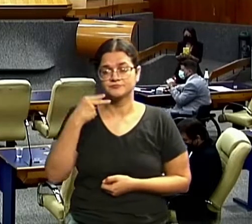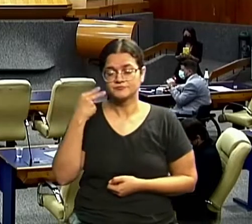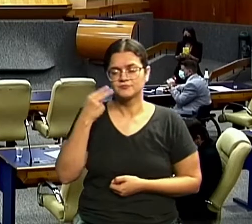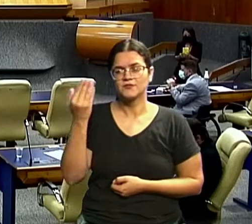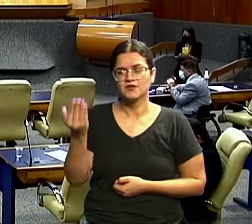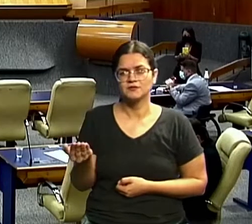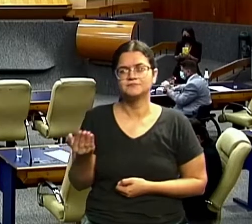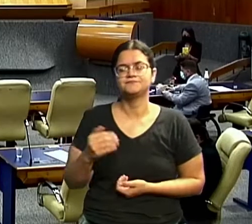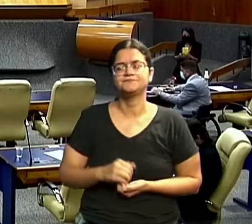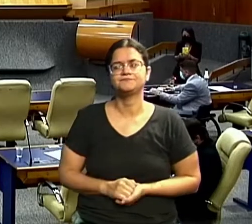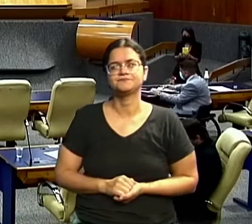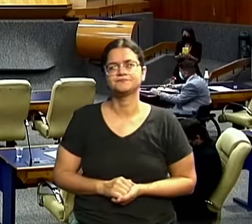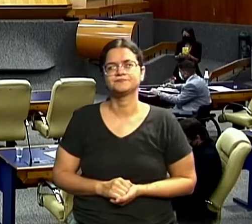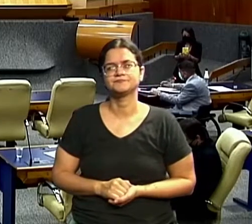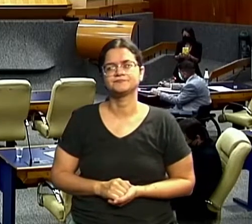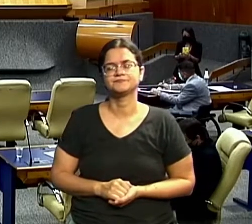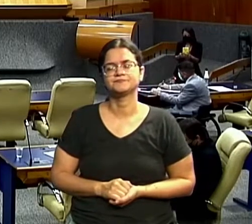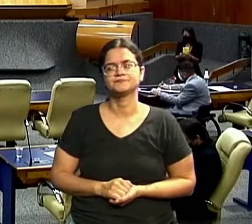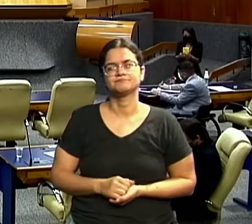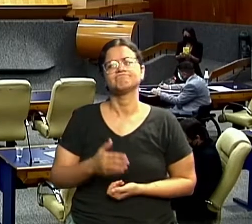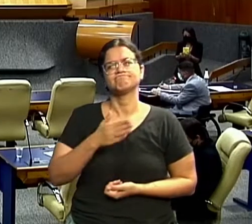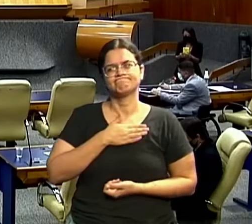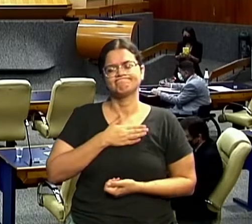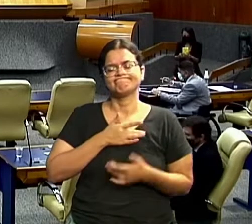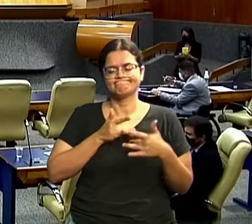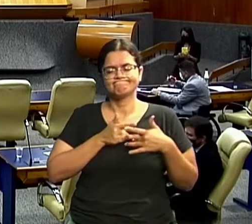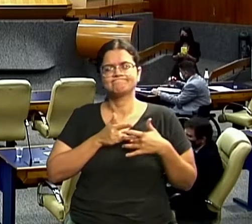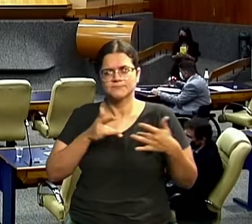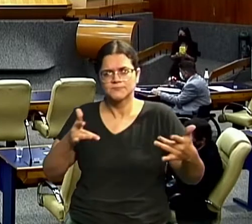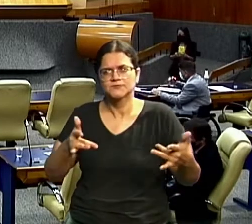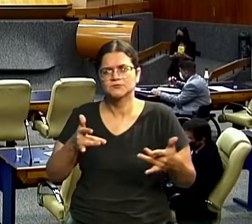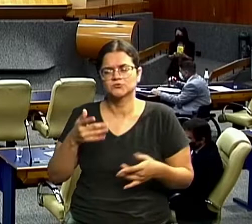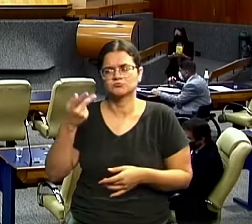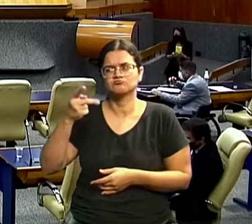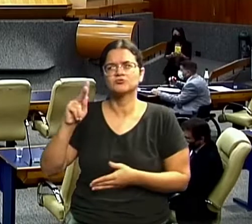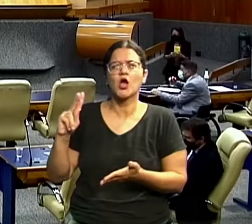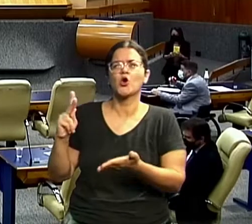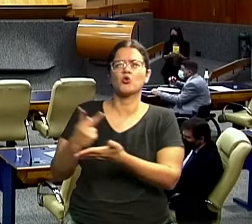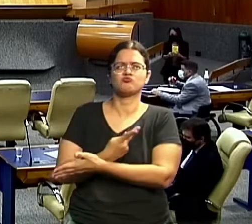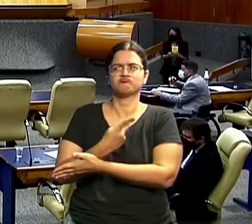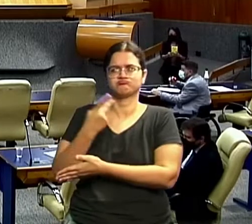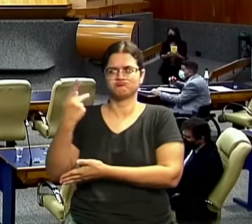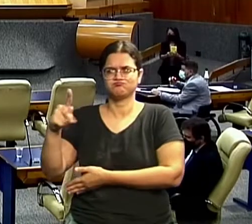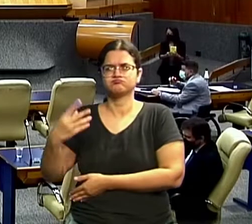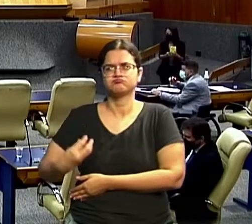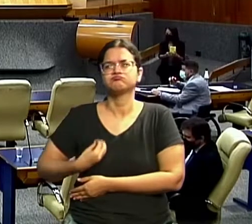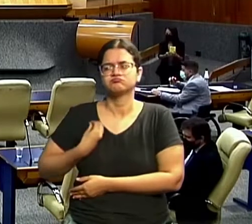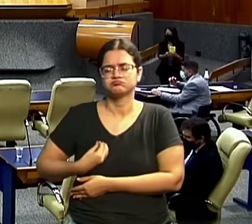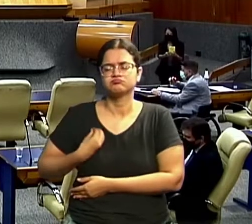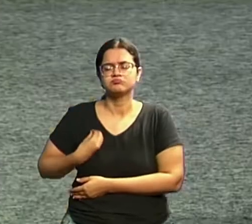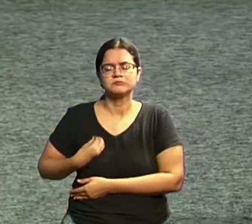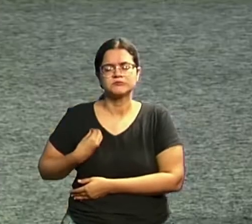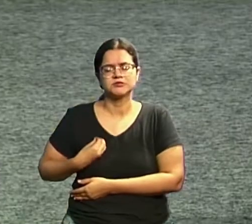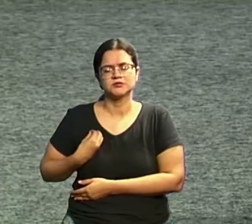Vereadora, eu me solidarizo com tudo que está acontecendo com a senhora,